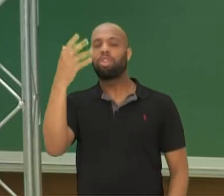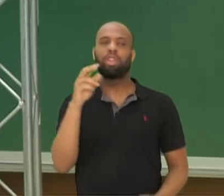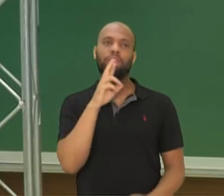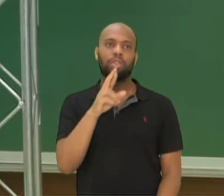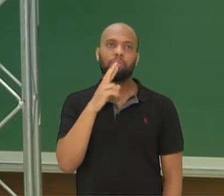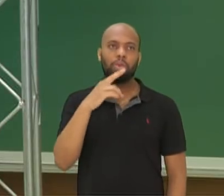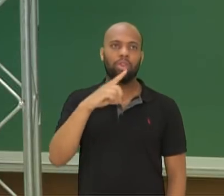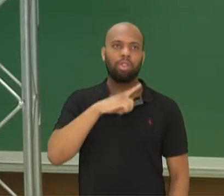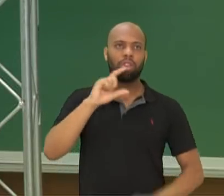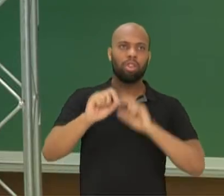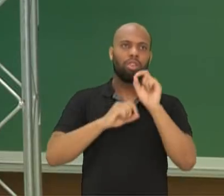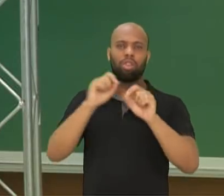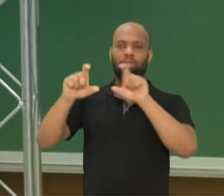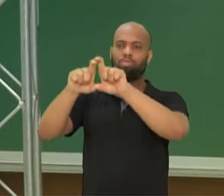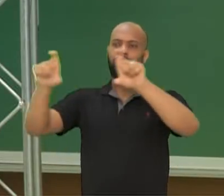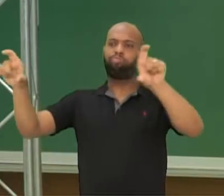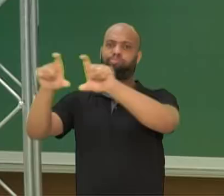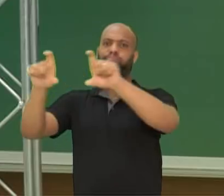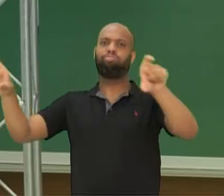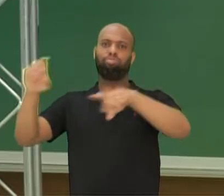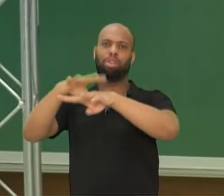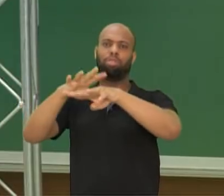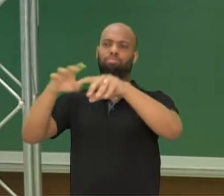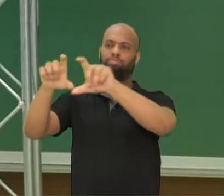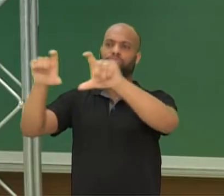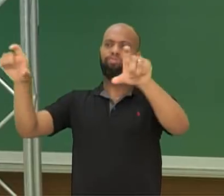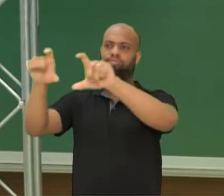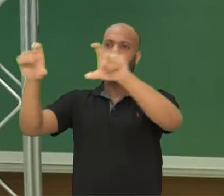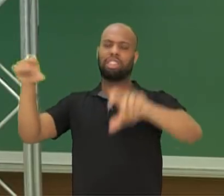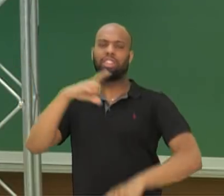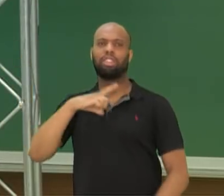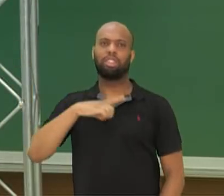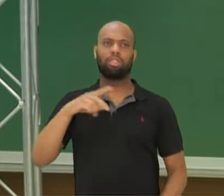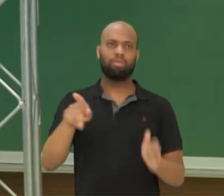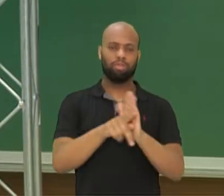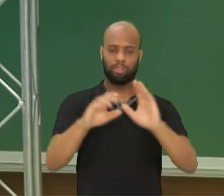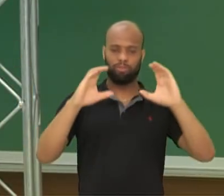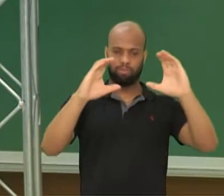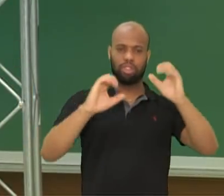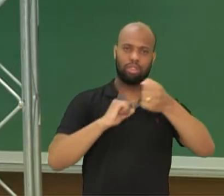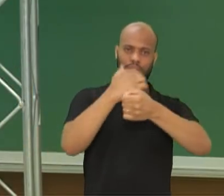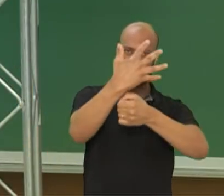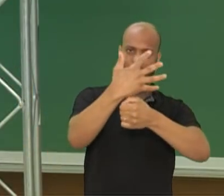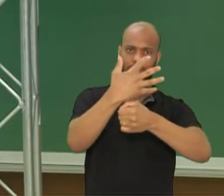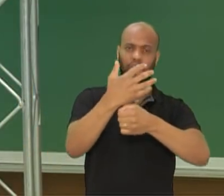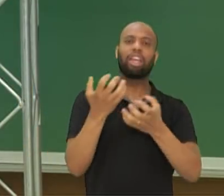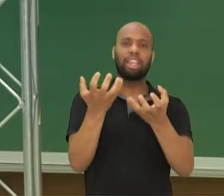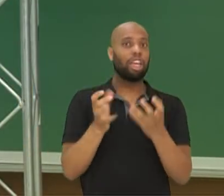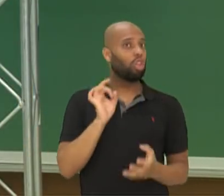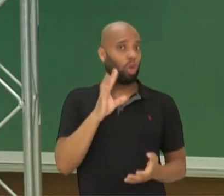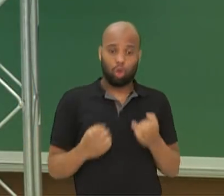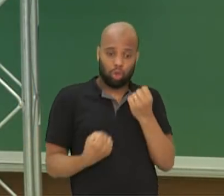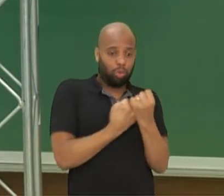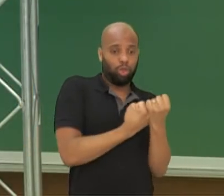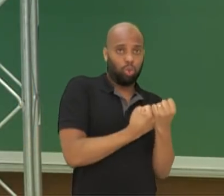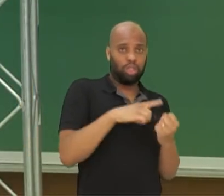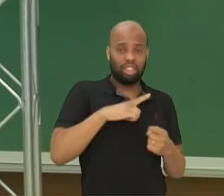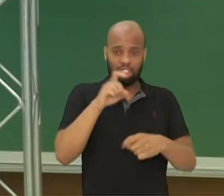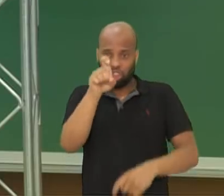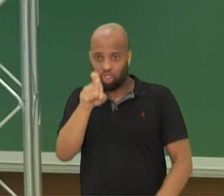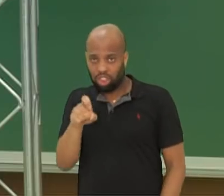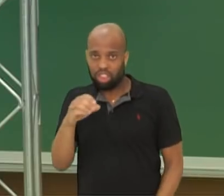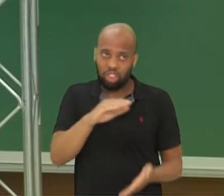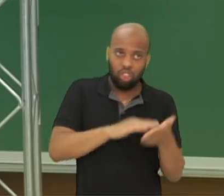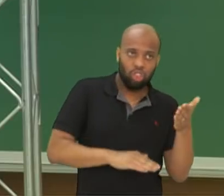uma expressão numérica, você vai gerar uma expressão numérica dessa função dada, substituindo o x por meio. No